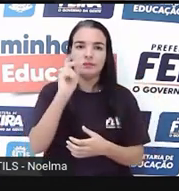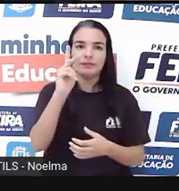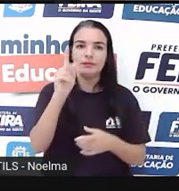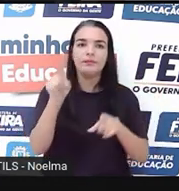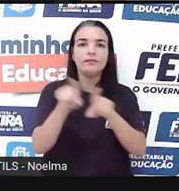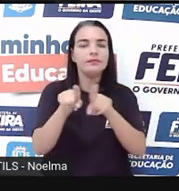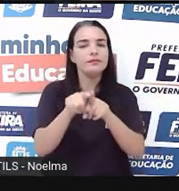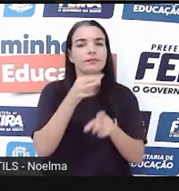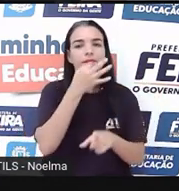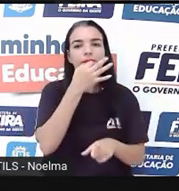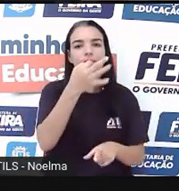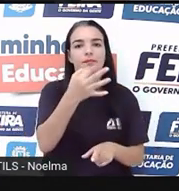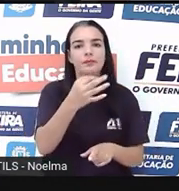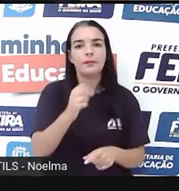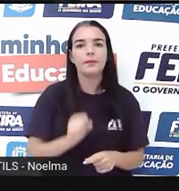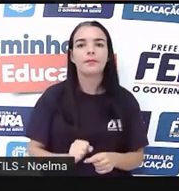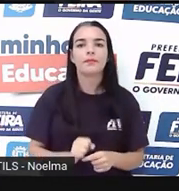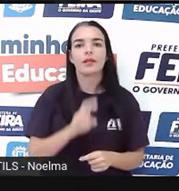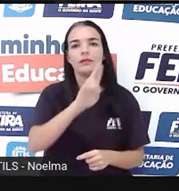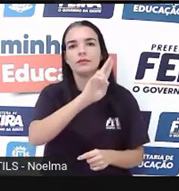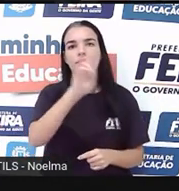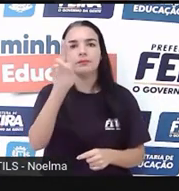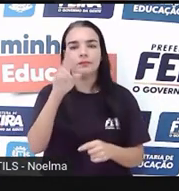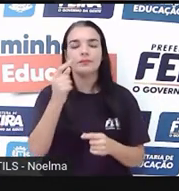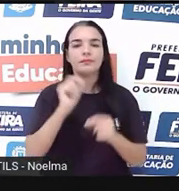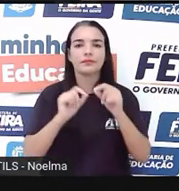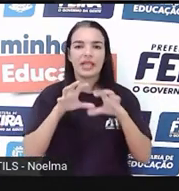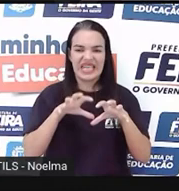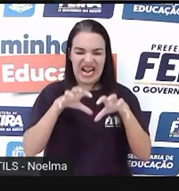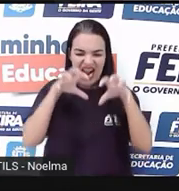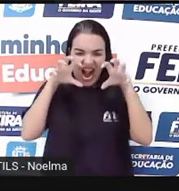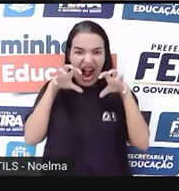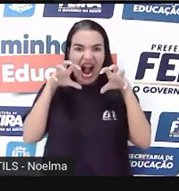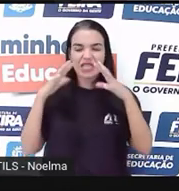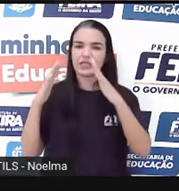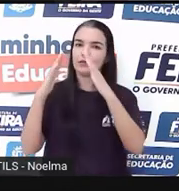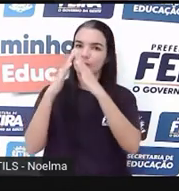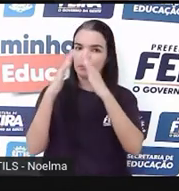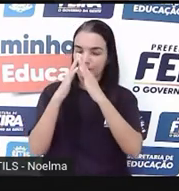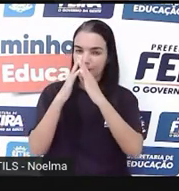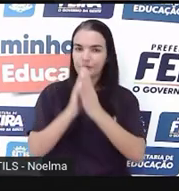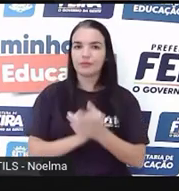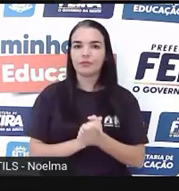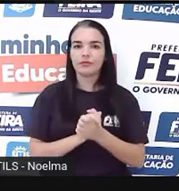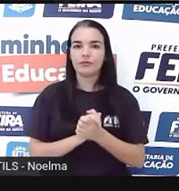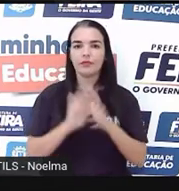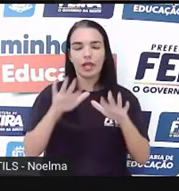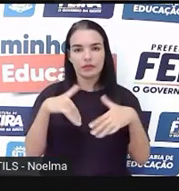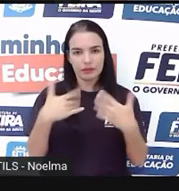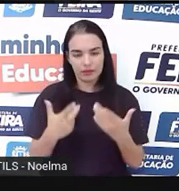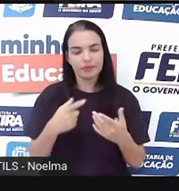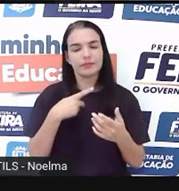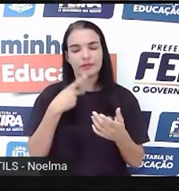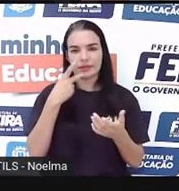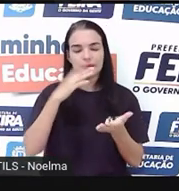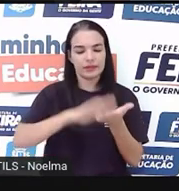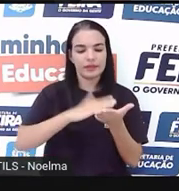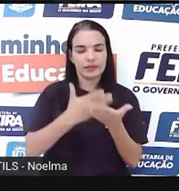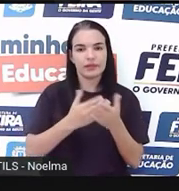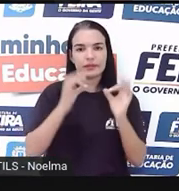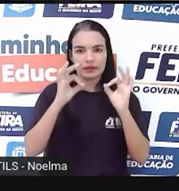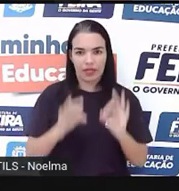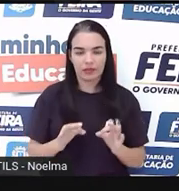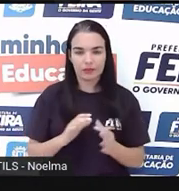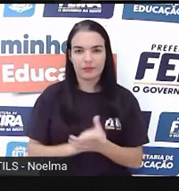também que vocês assistam Monster House. É a casa monstro. Neste caso, a tradução é literal.